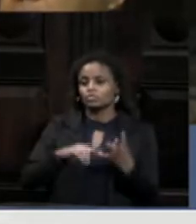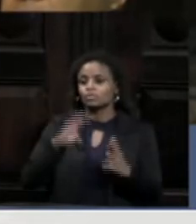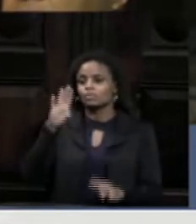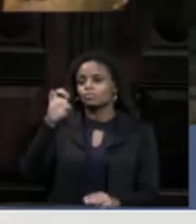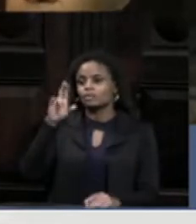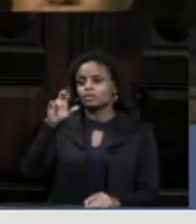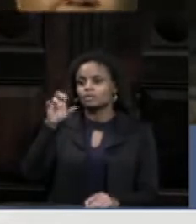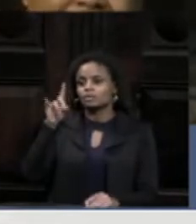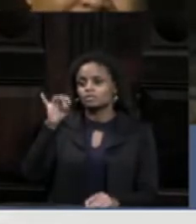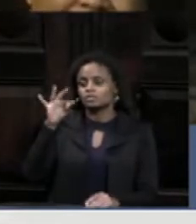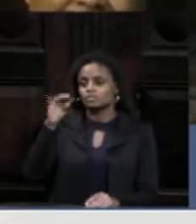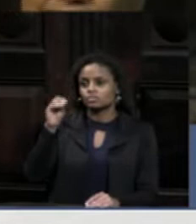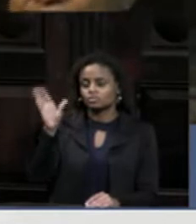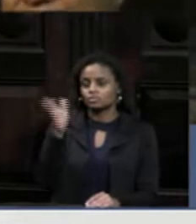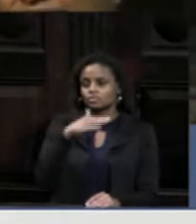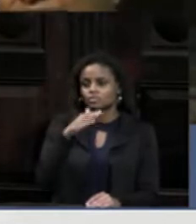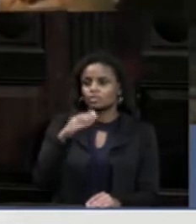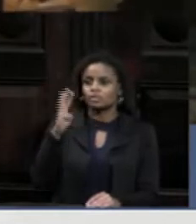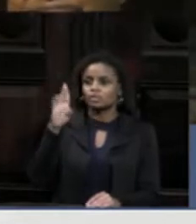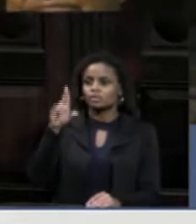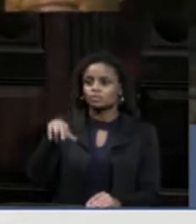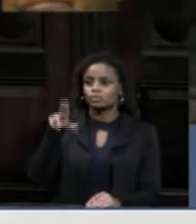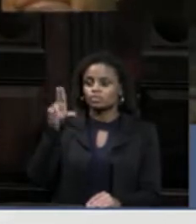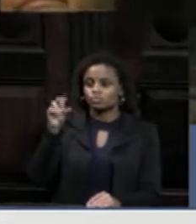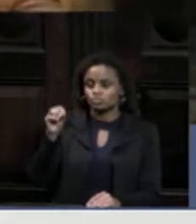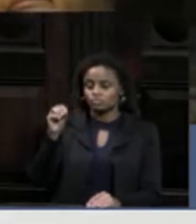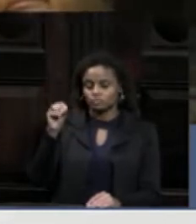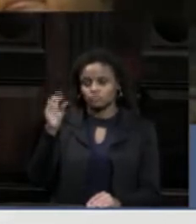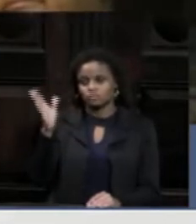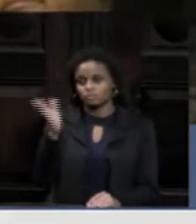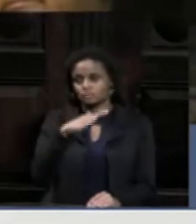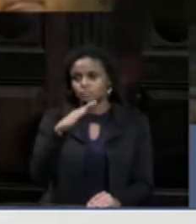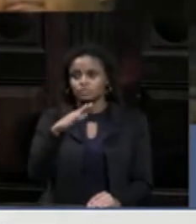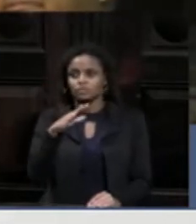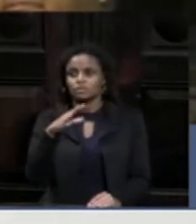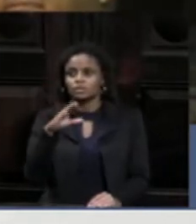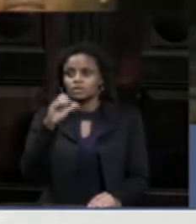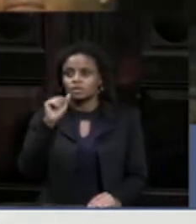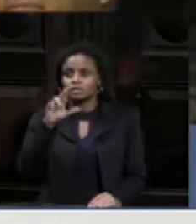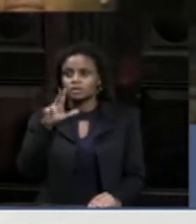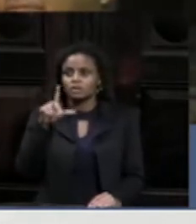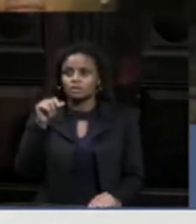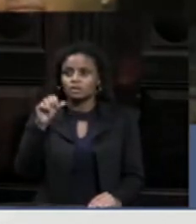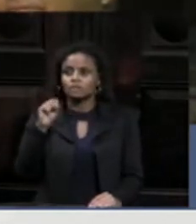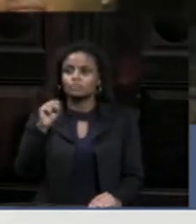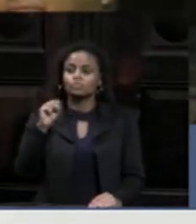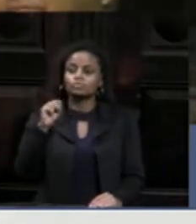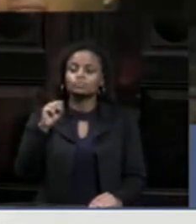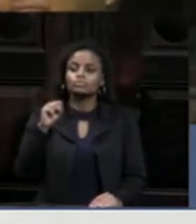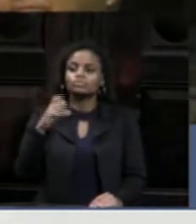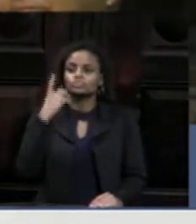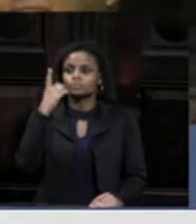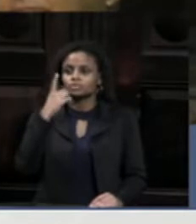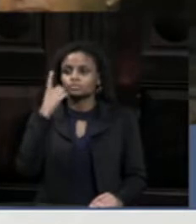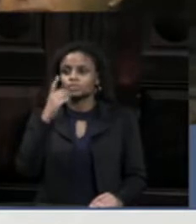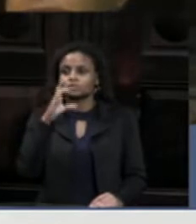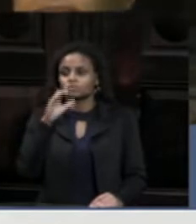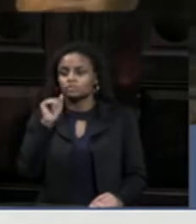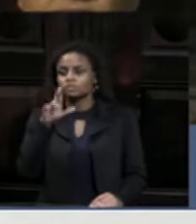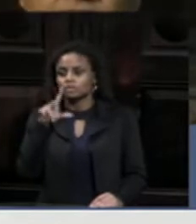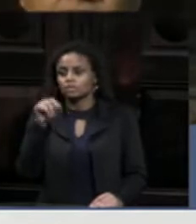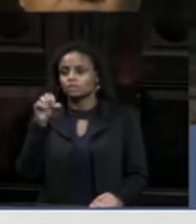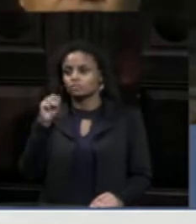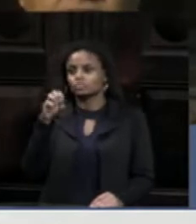Alves. Deputado Bruno Dauaire. Deputado Carlos Macedo. Deputado Carlos